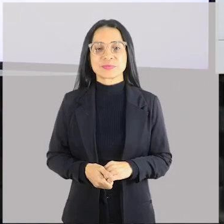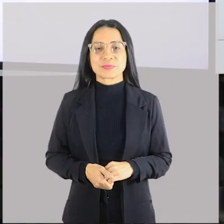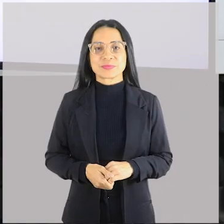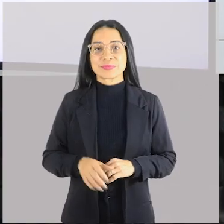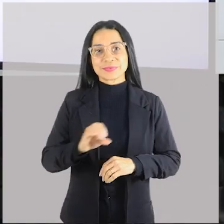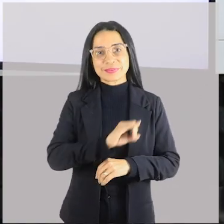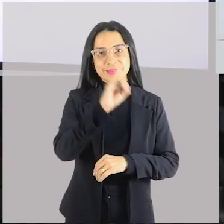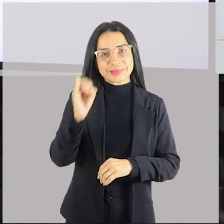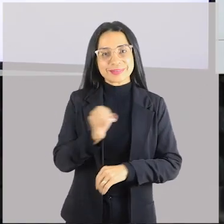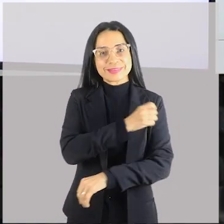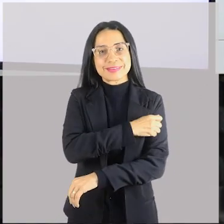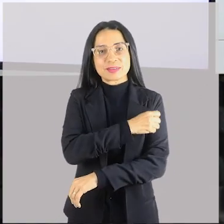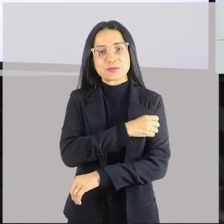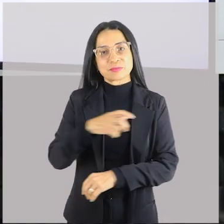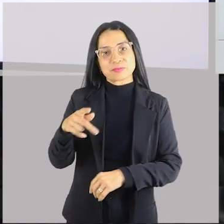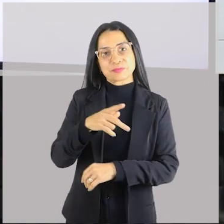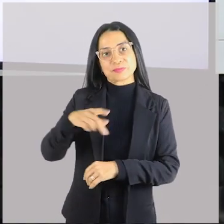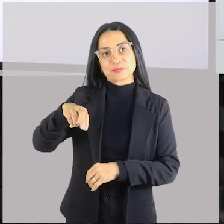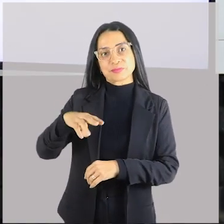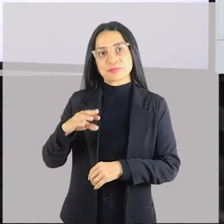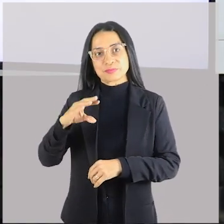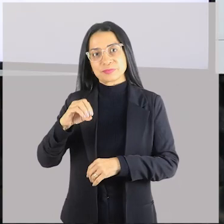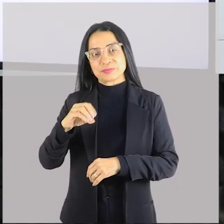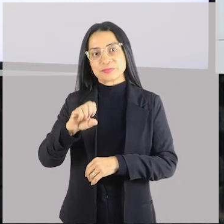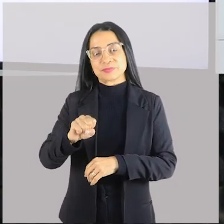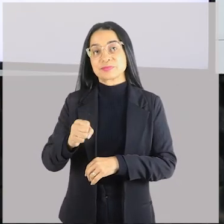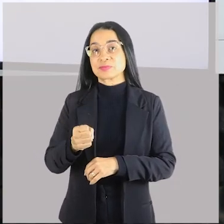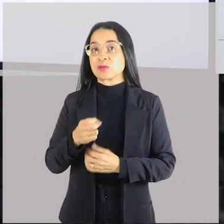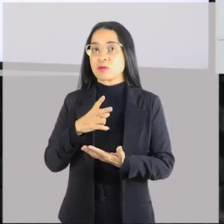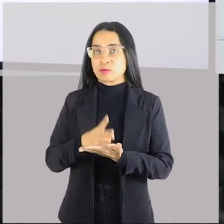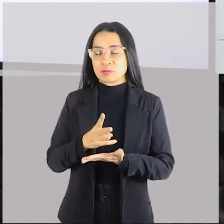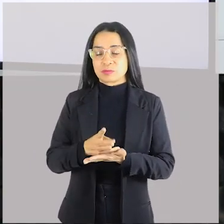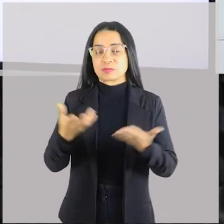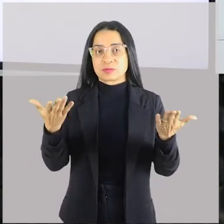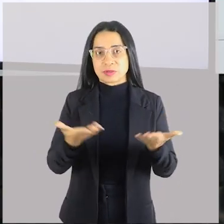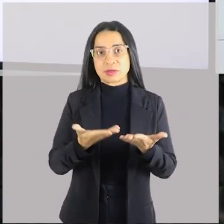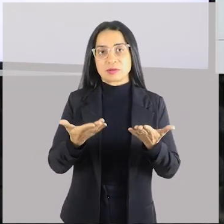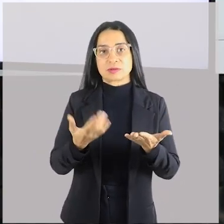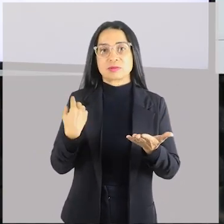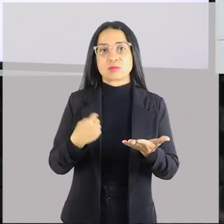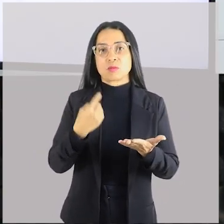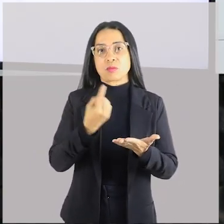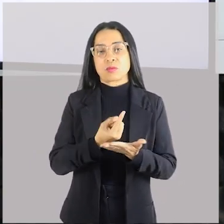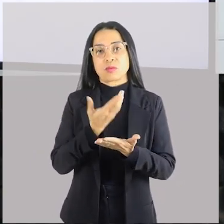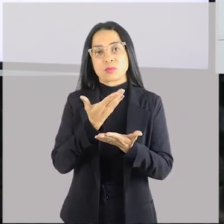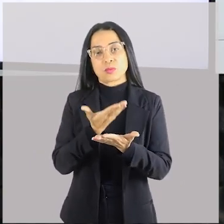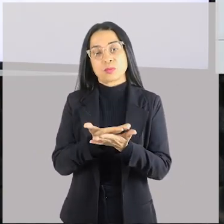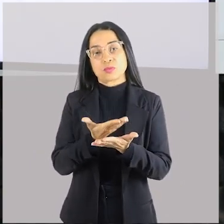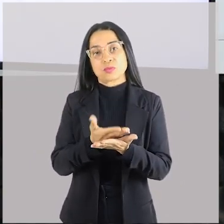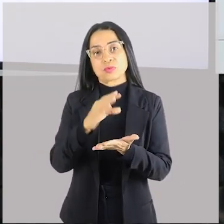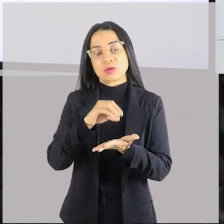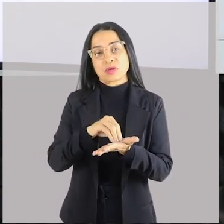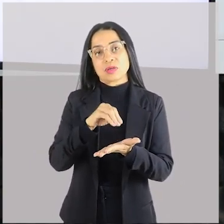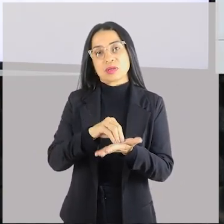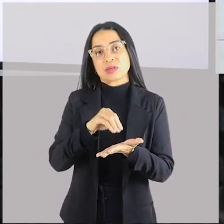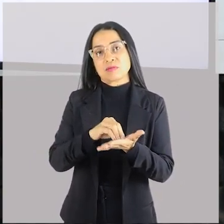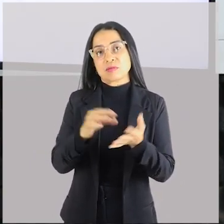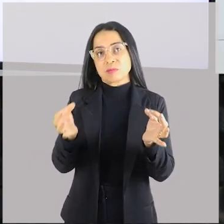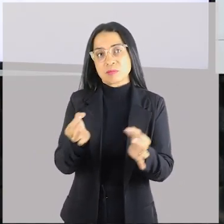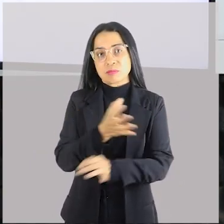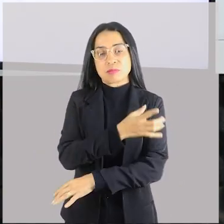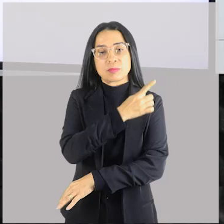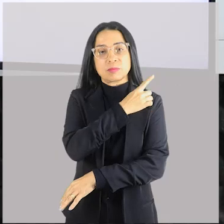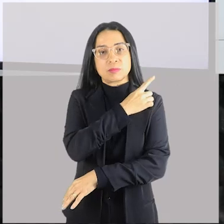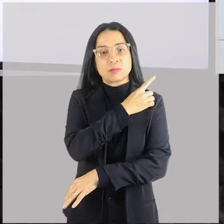Olá gente professor Marcos Dom Ministro e a gente vai dar continuidade pras pros nossos estudos paraa quitação das pendências